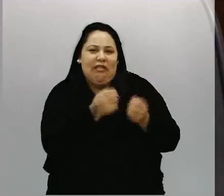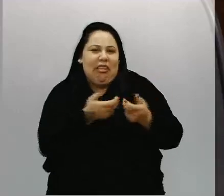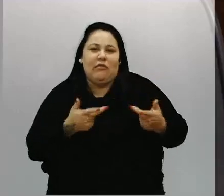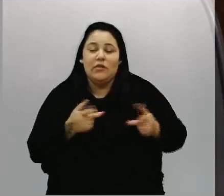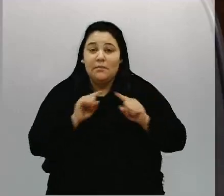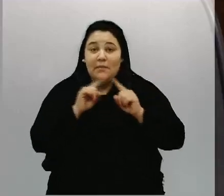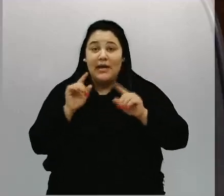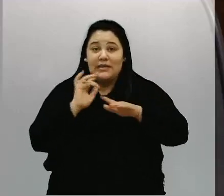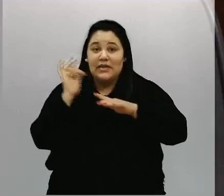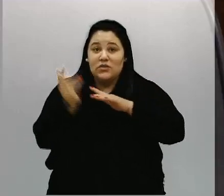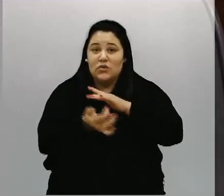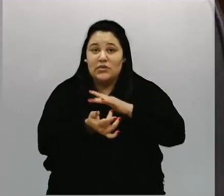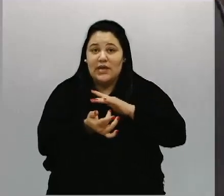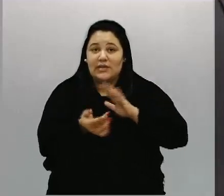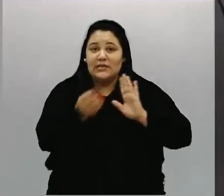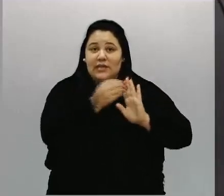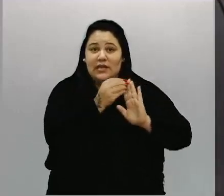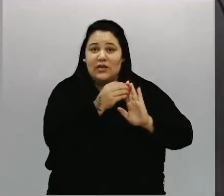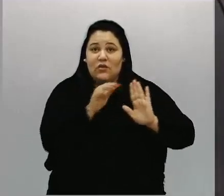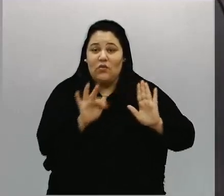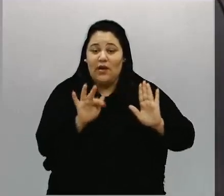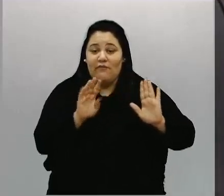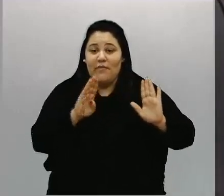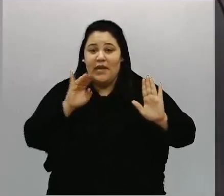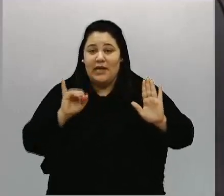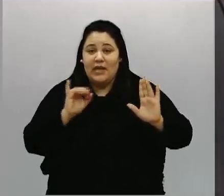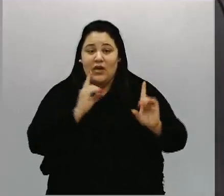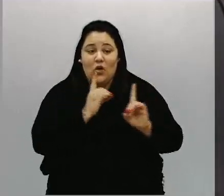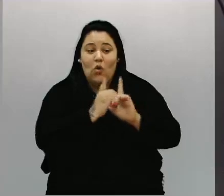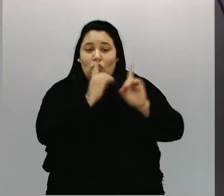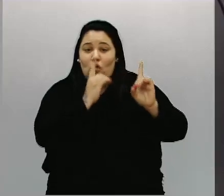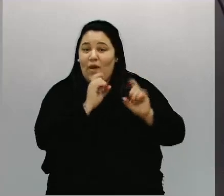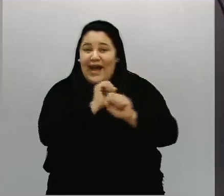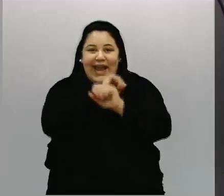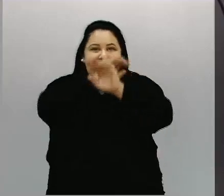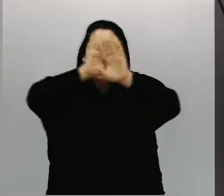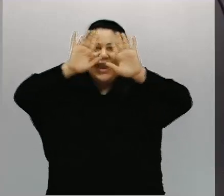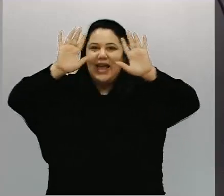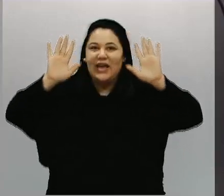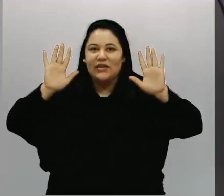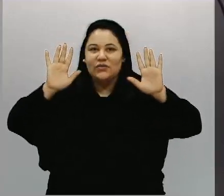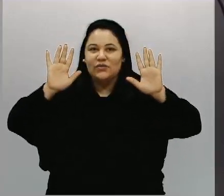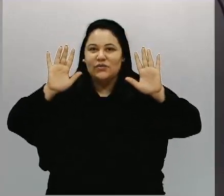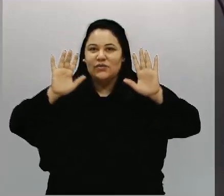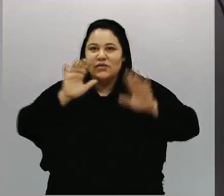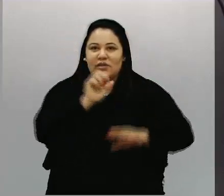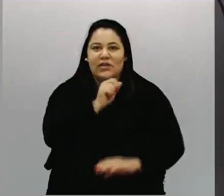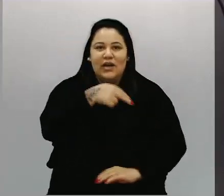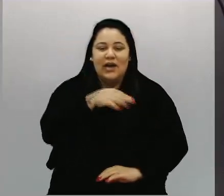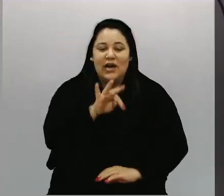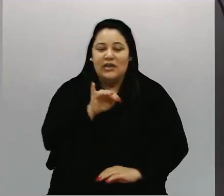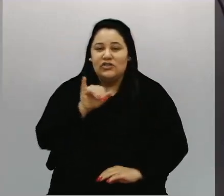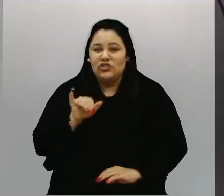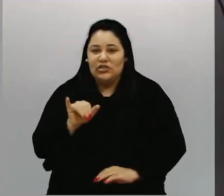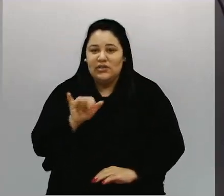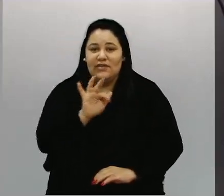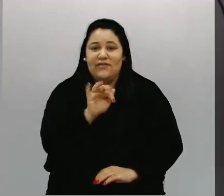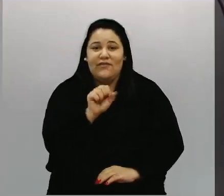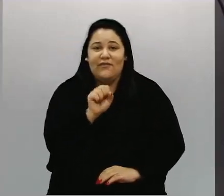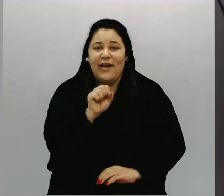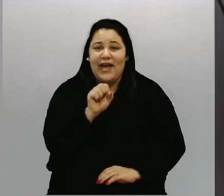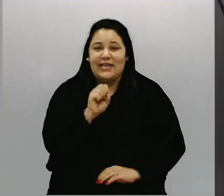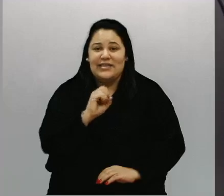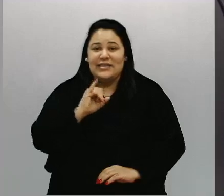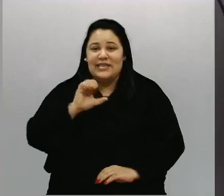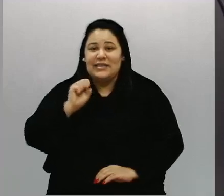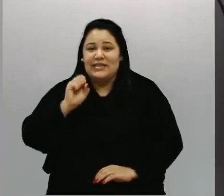nas redes sociais dele, o FBI encontrou bem explícito: antifascista. Aí eu pergunto para o